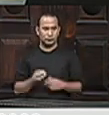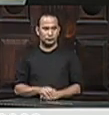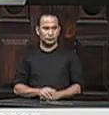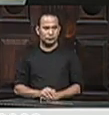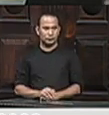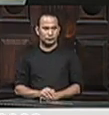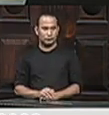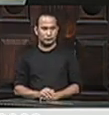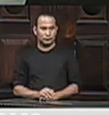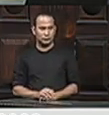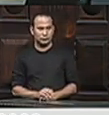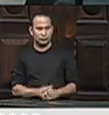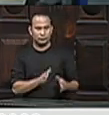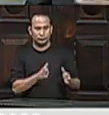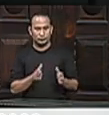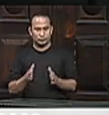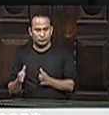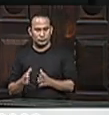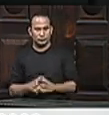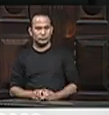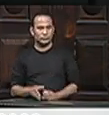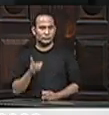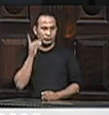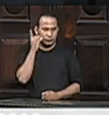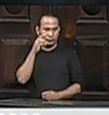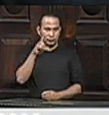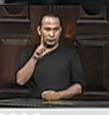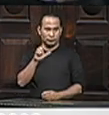Voto Valdec contrário. Voto favorável